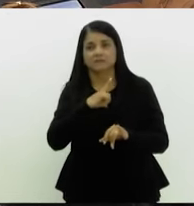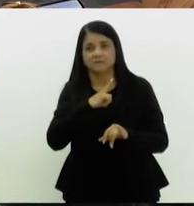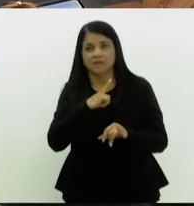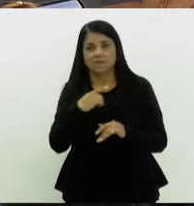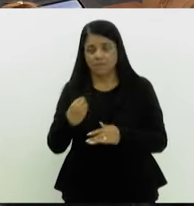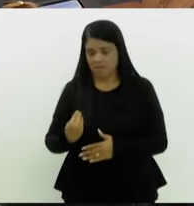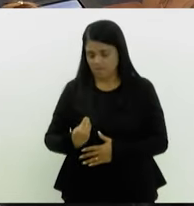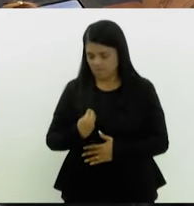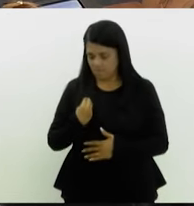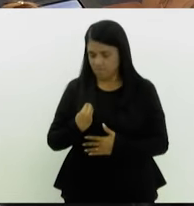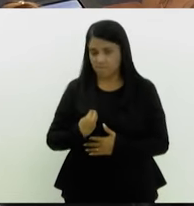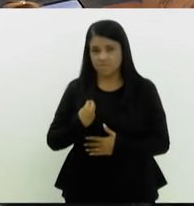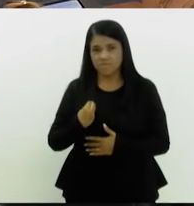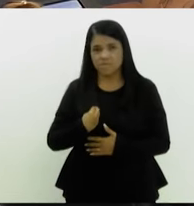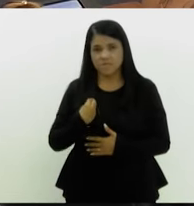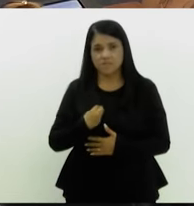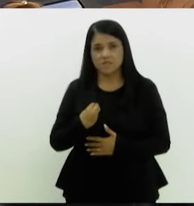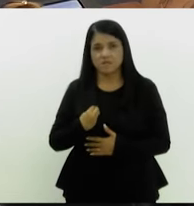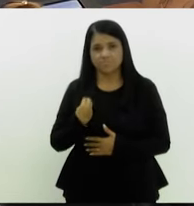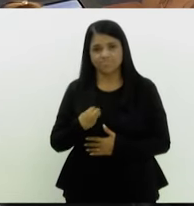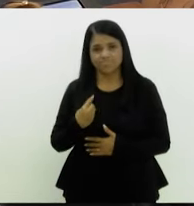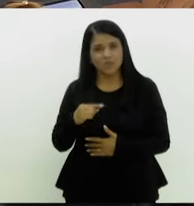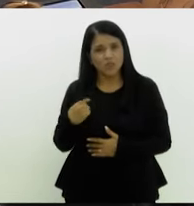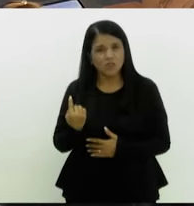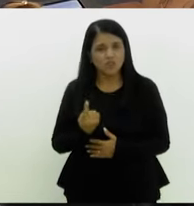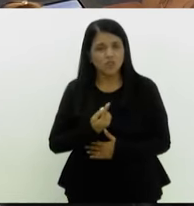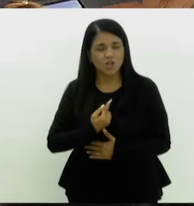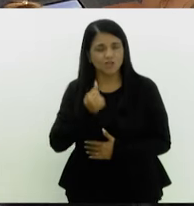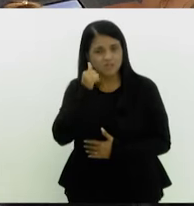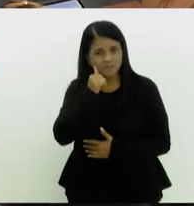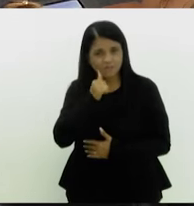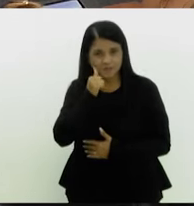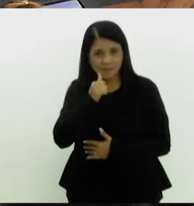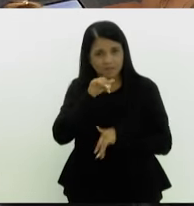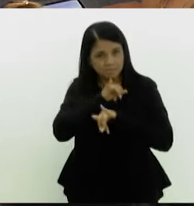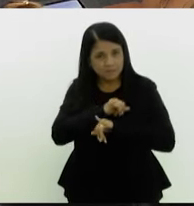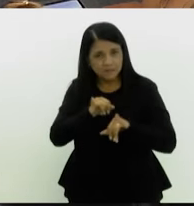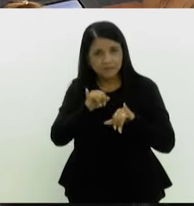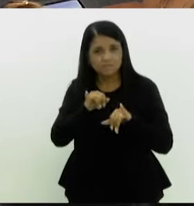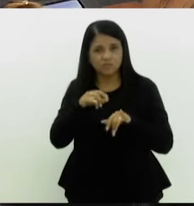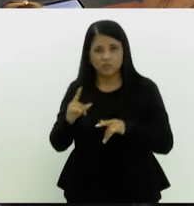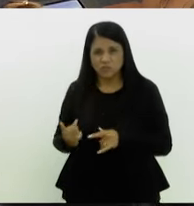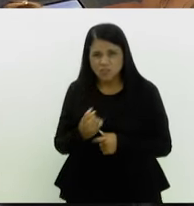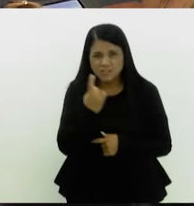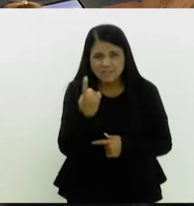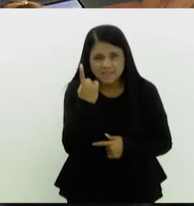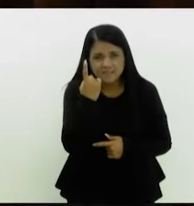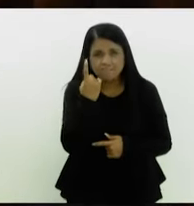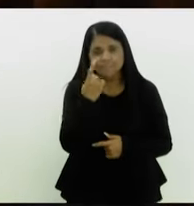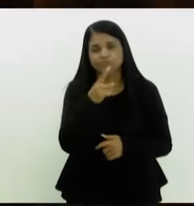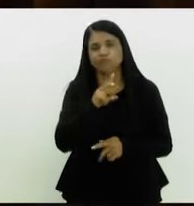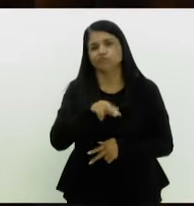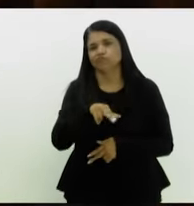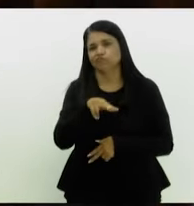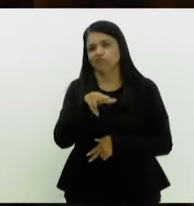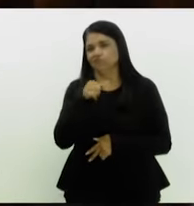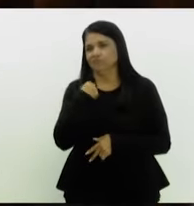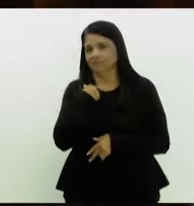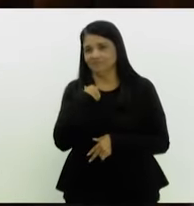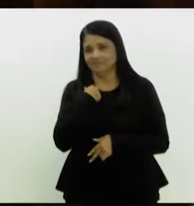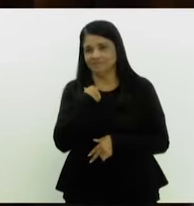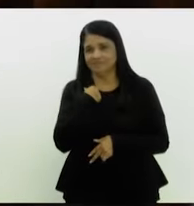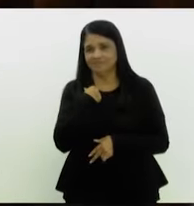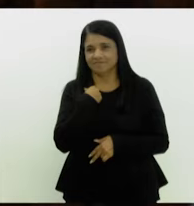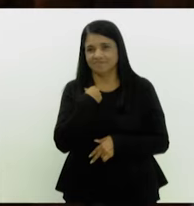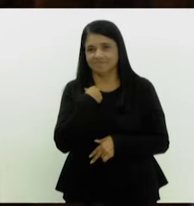vida e que tem que ser a nossa mensagem Nós não estamos sozinhas Esse é